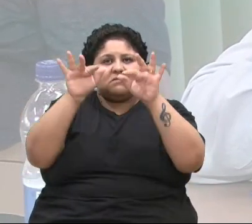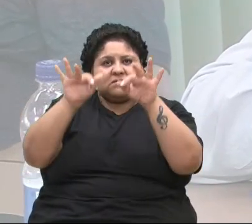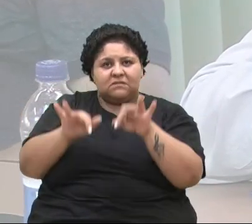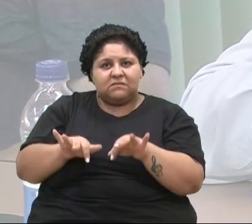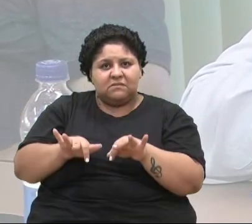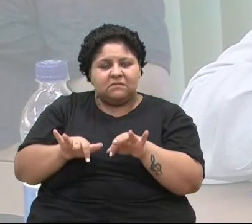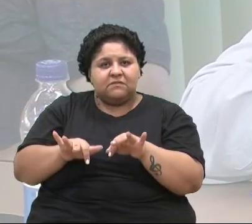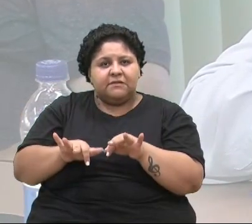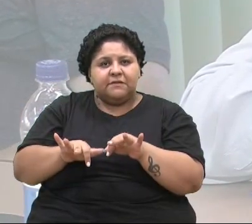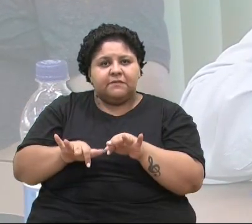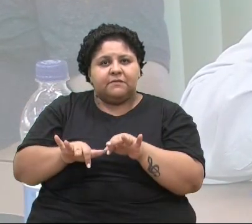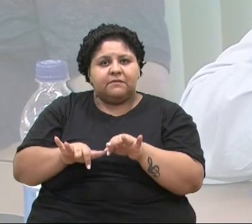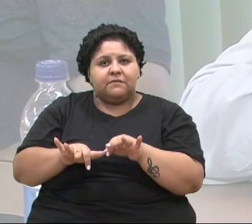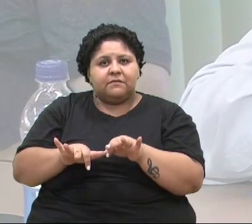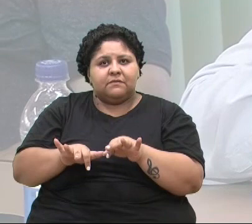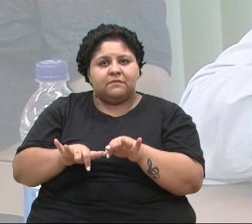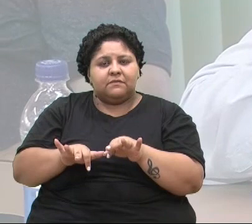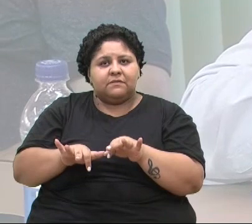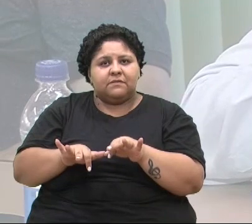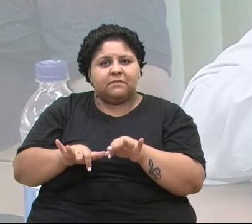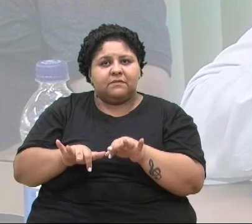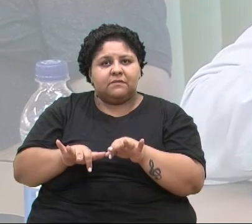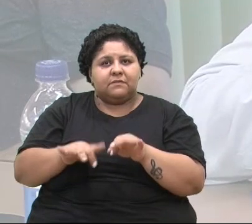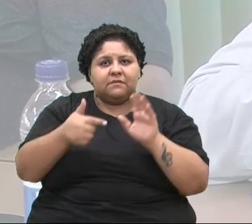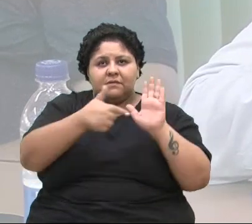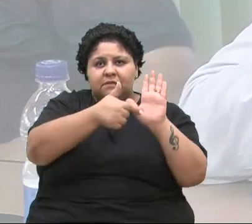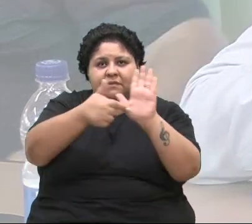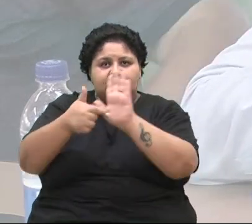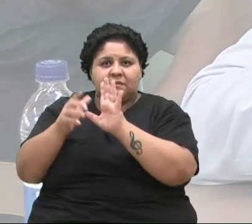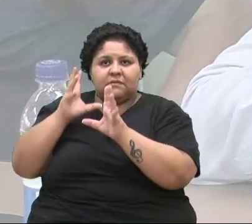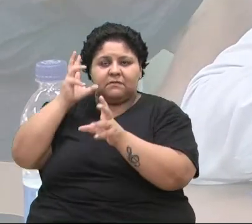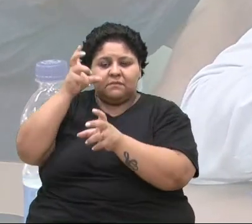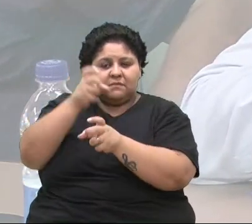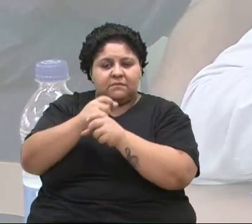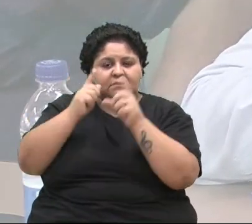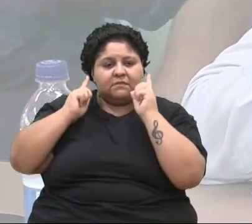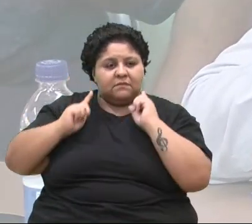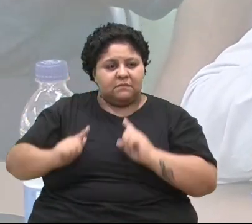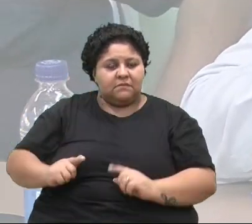os trabalhos da apresentação de contas da gestão do